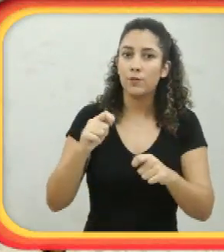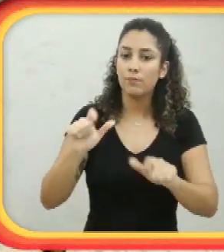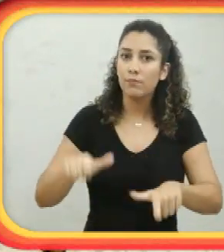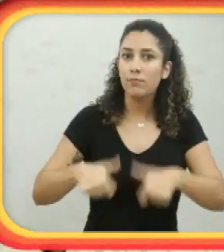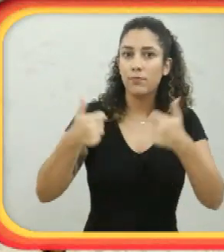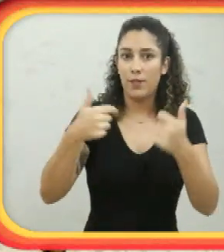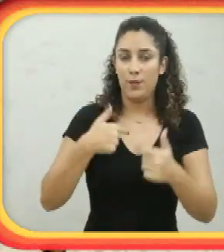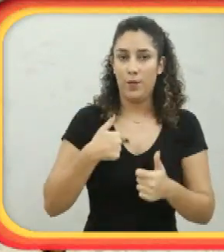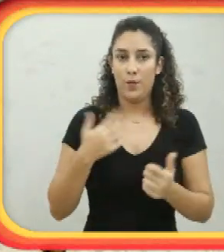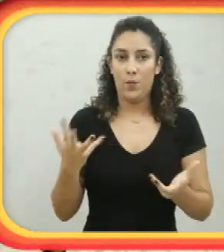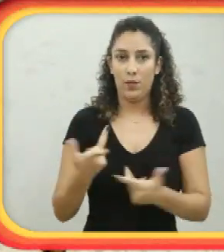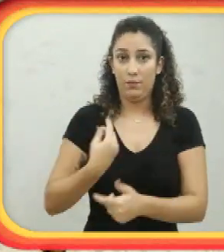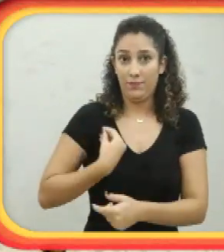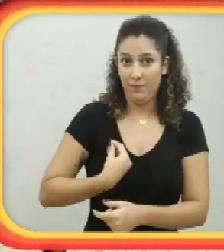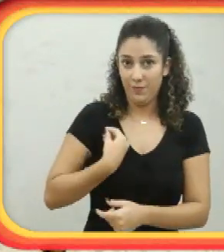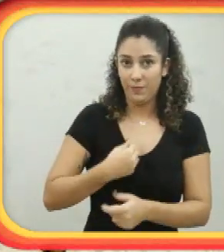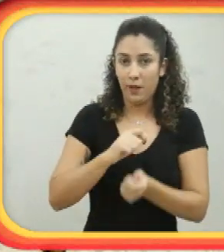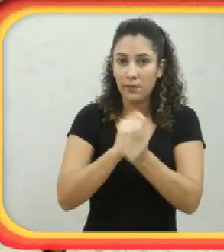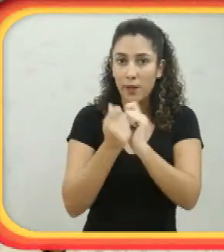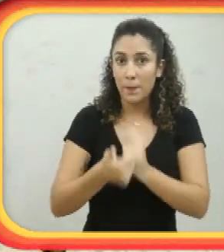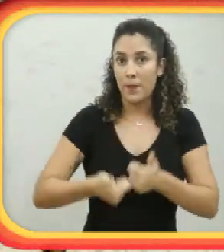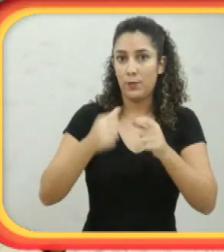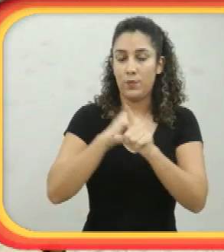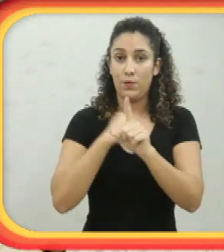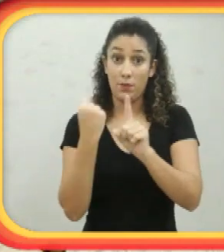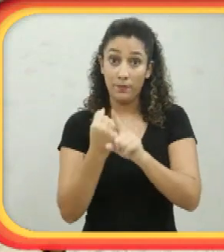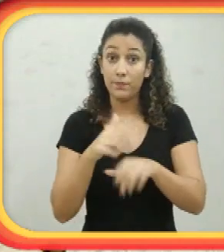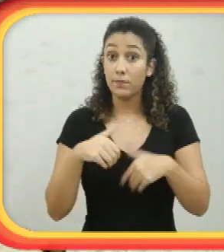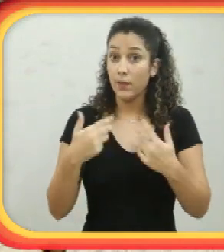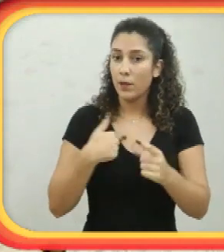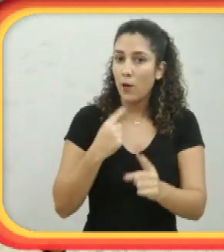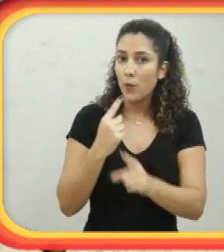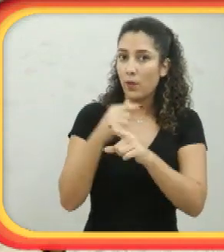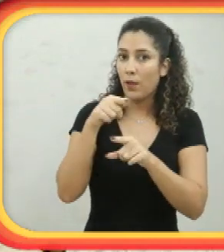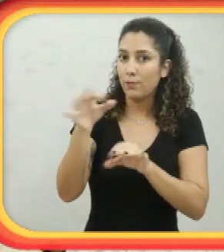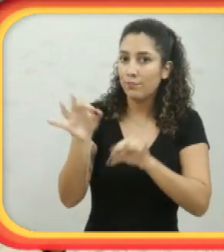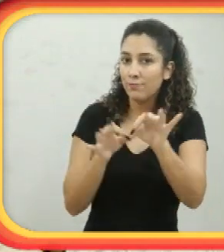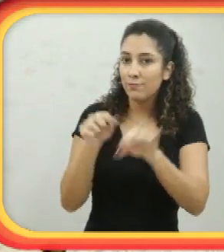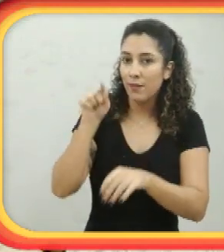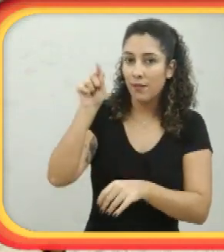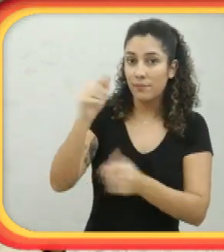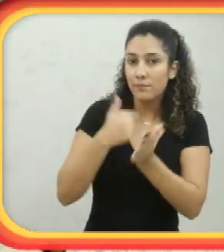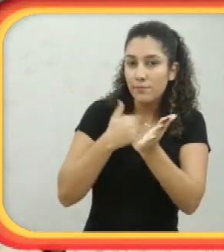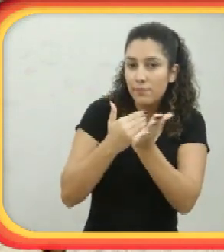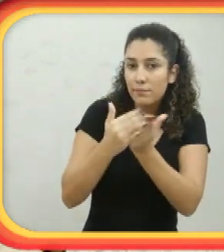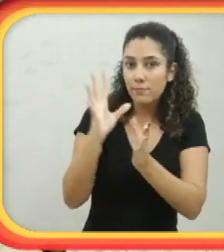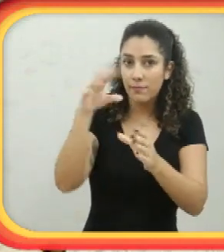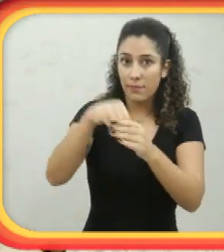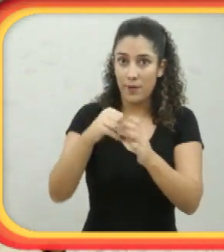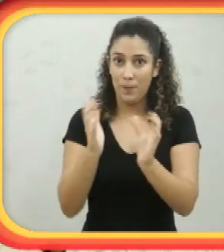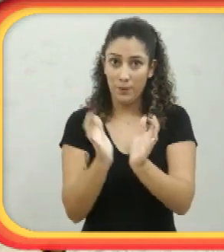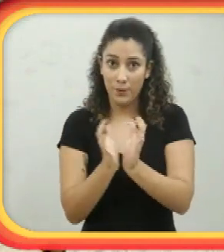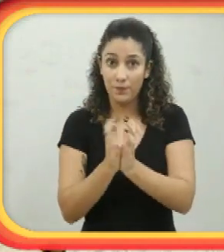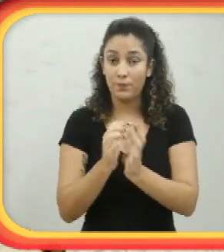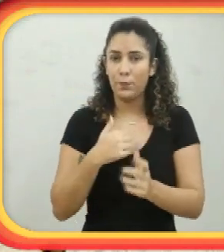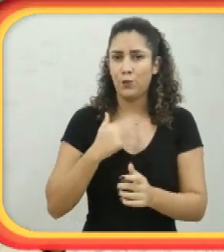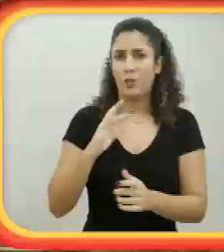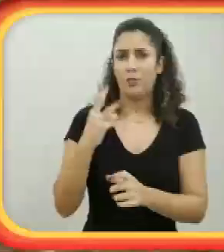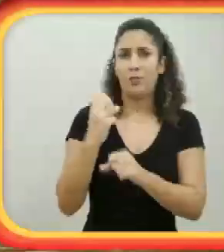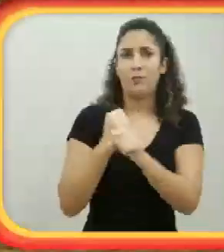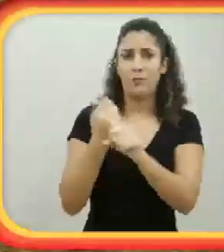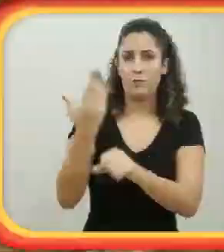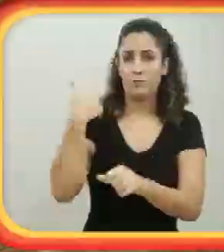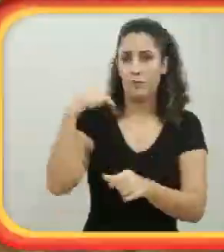melhor, me adaptar melhor à sociedade. E então encontrei esse projeto e a partir dali já iniciei